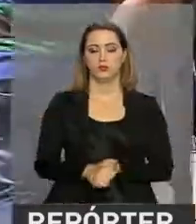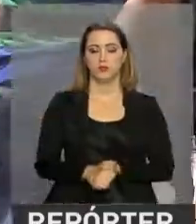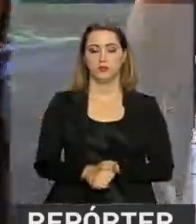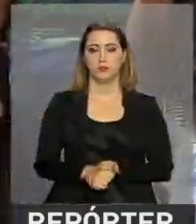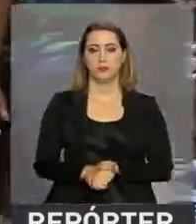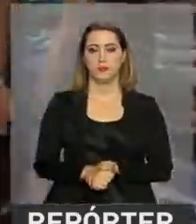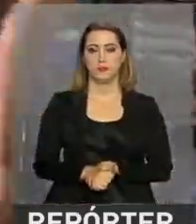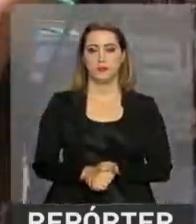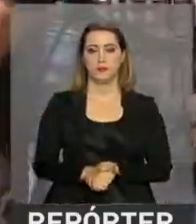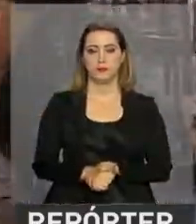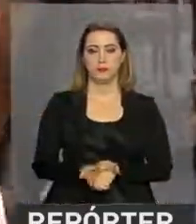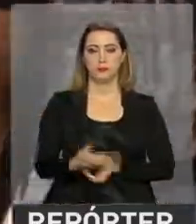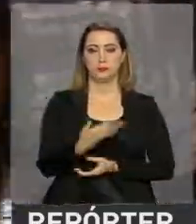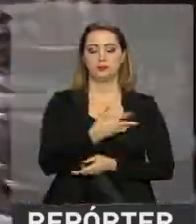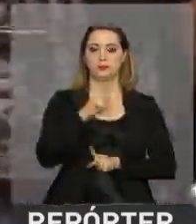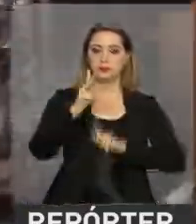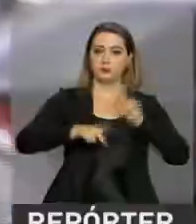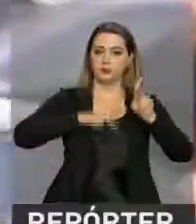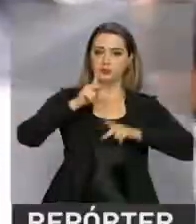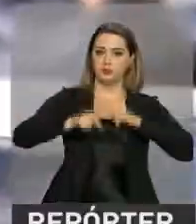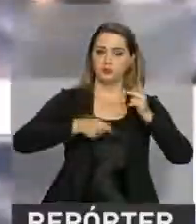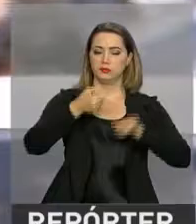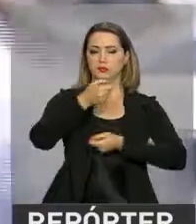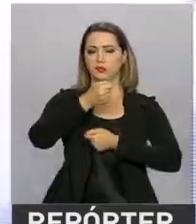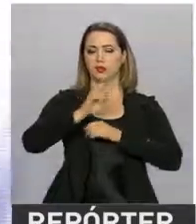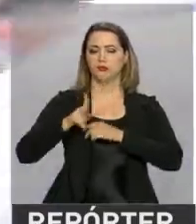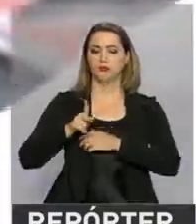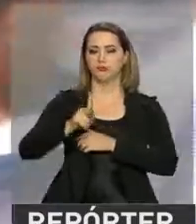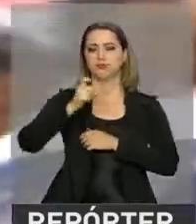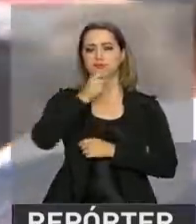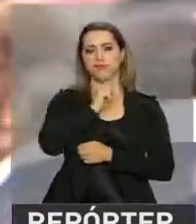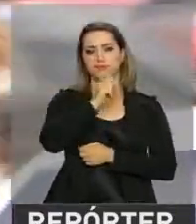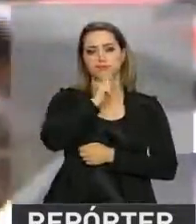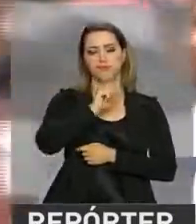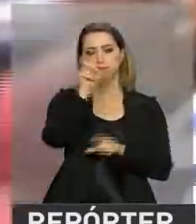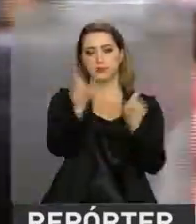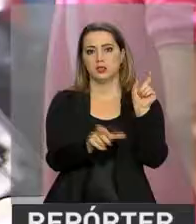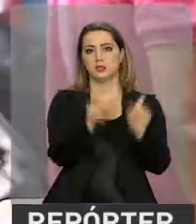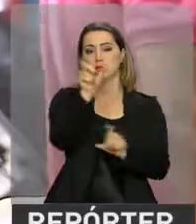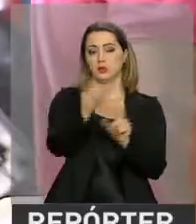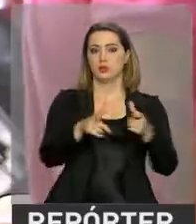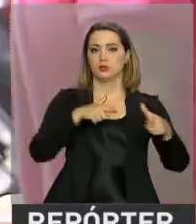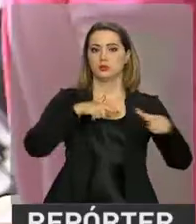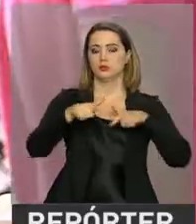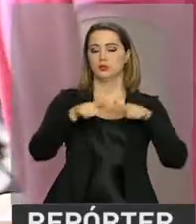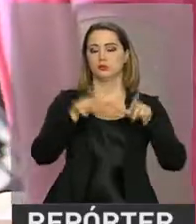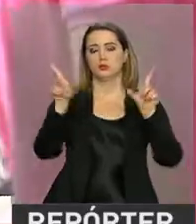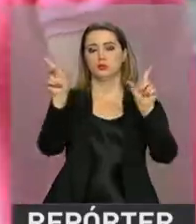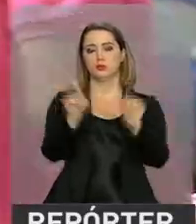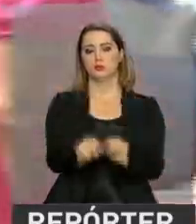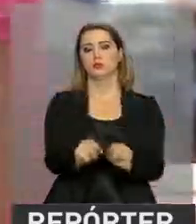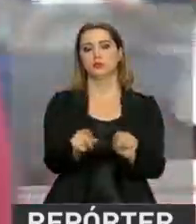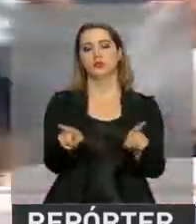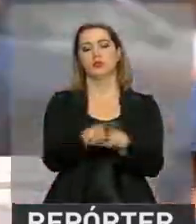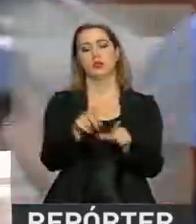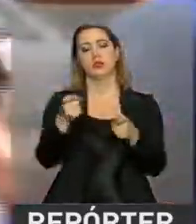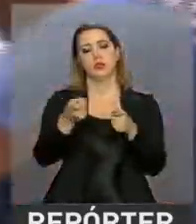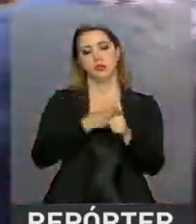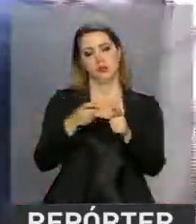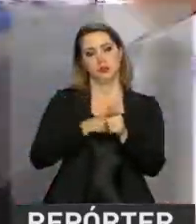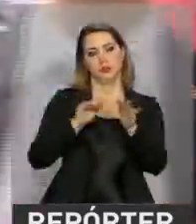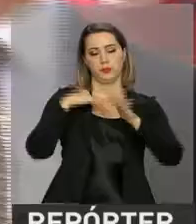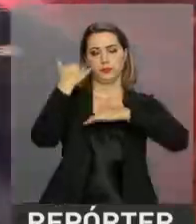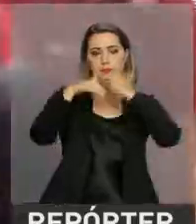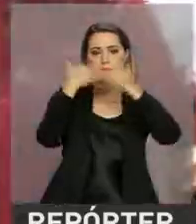A população envelhece a cada dia. O contingente de quem produz diminui e o déficit nas contas só